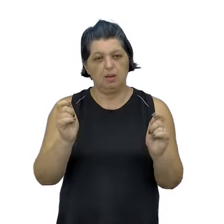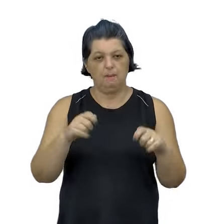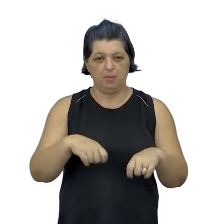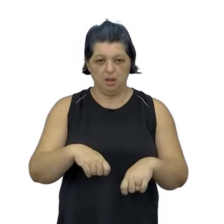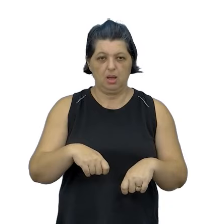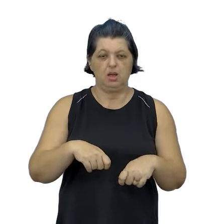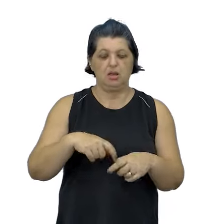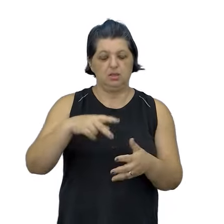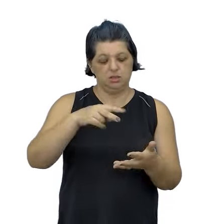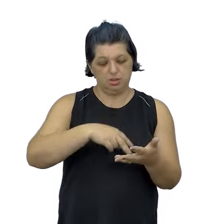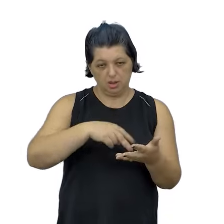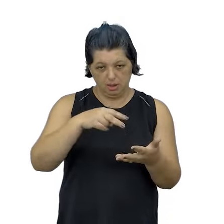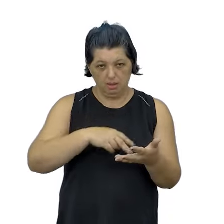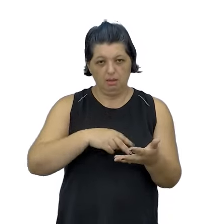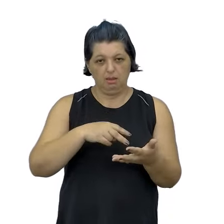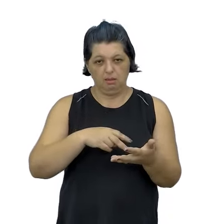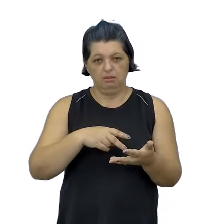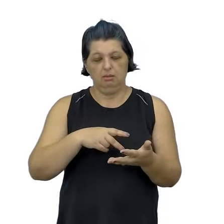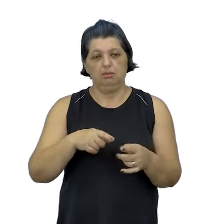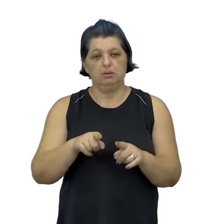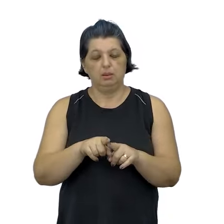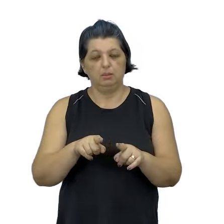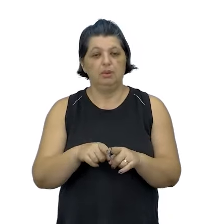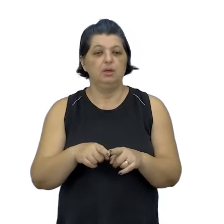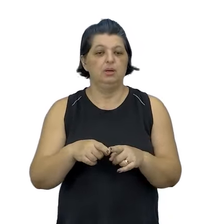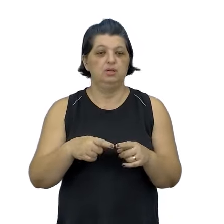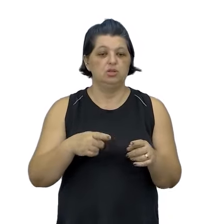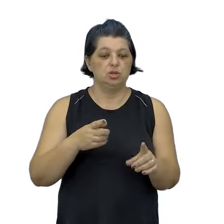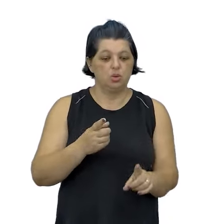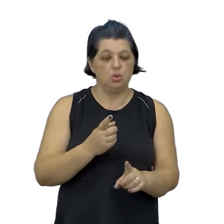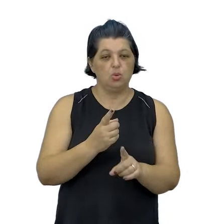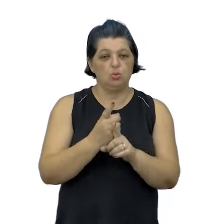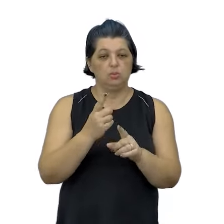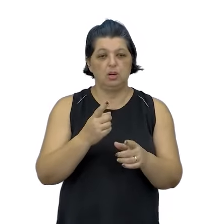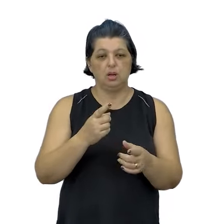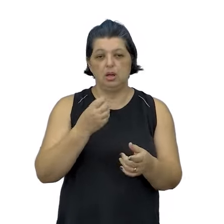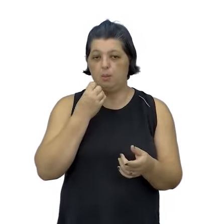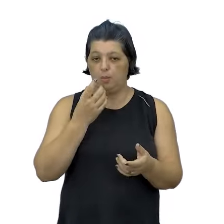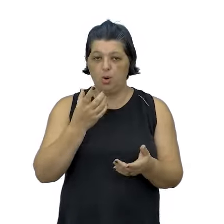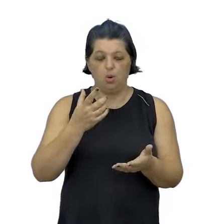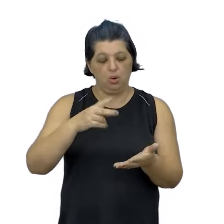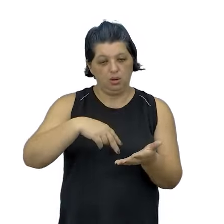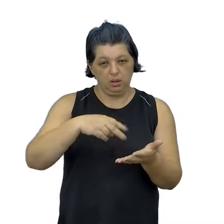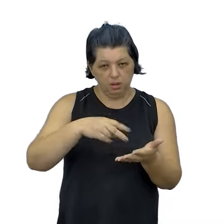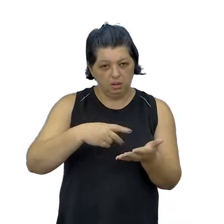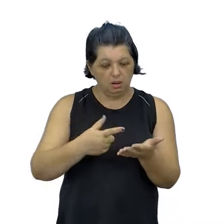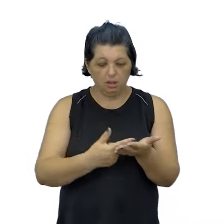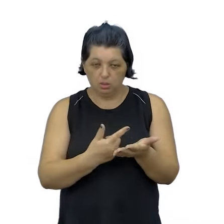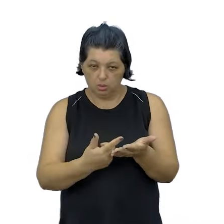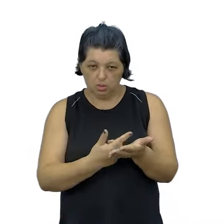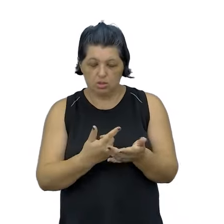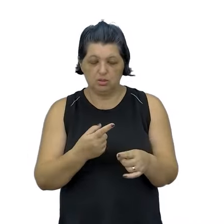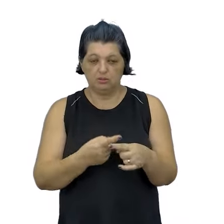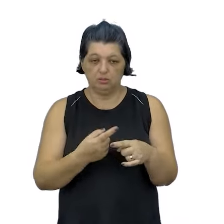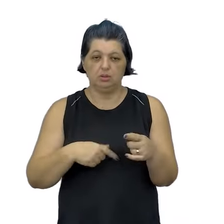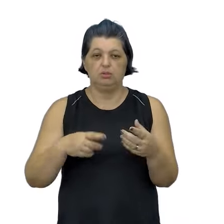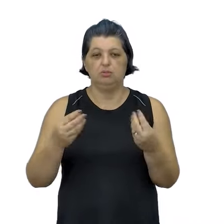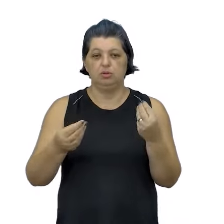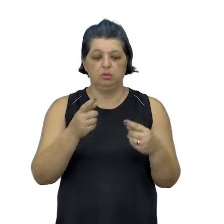de serem leitores, de buscar um bom livro, enfim. Qual que é o objetivo da leitura? Há muitas possibilidades de estabelecer